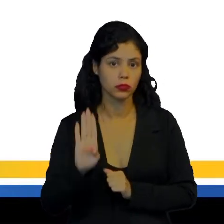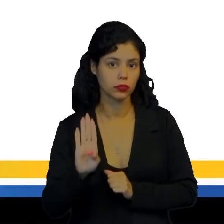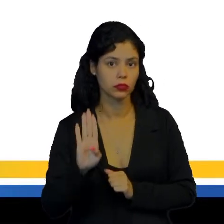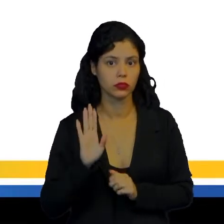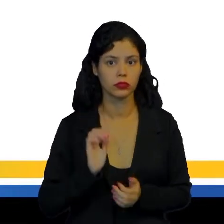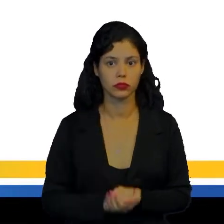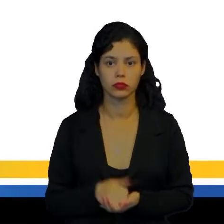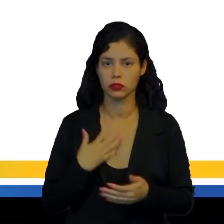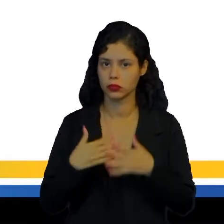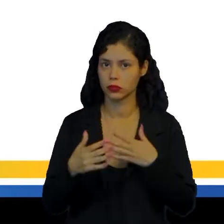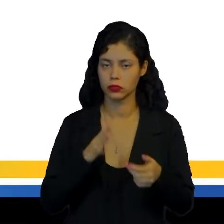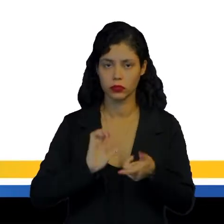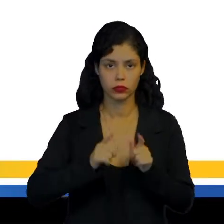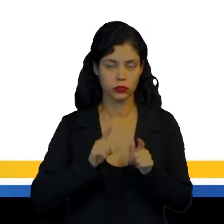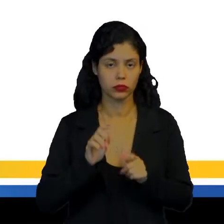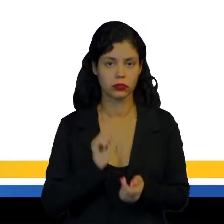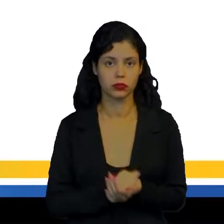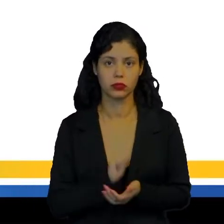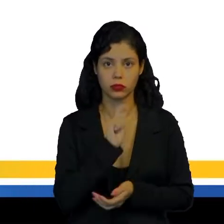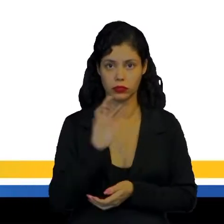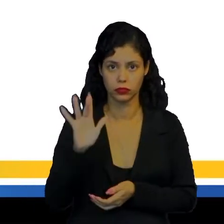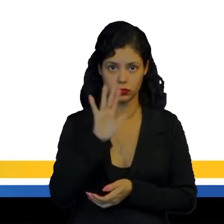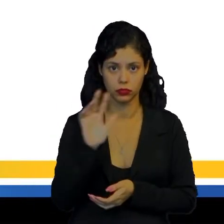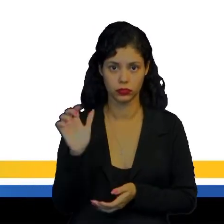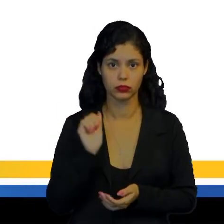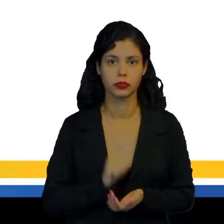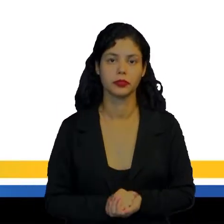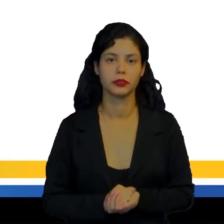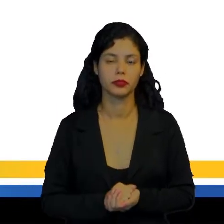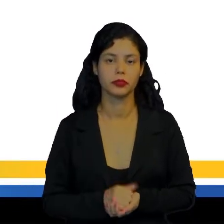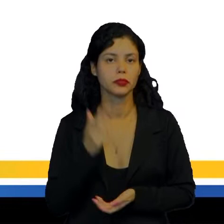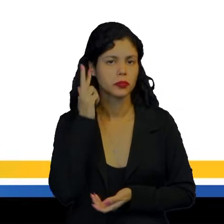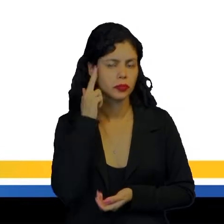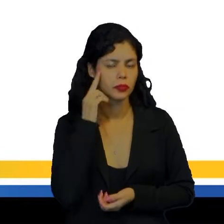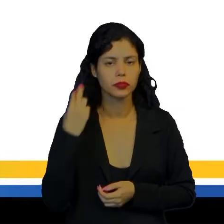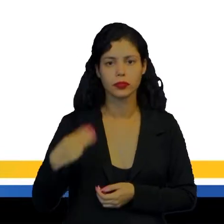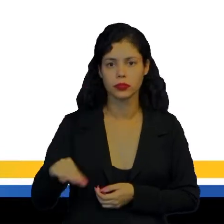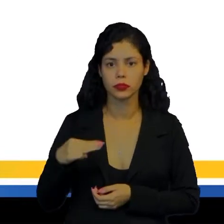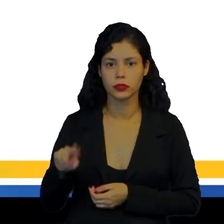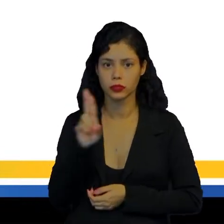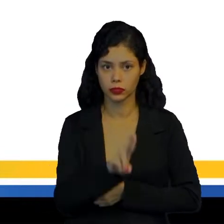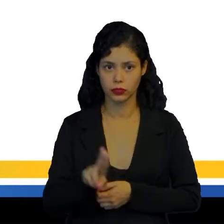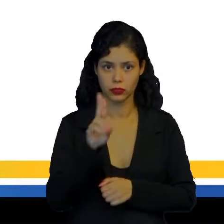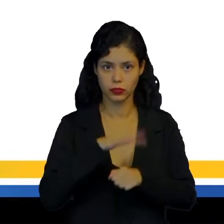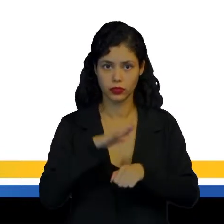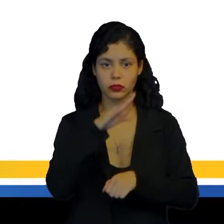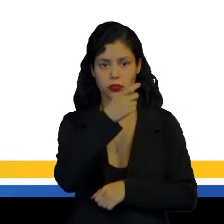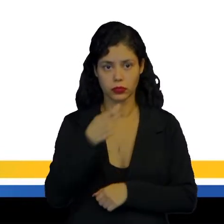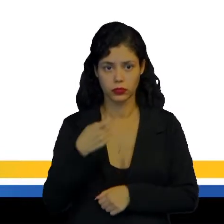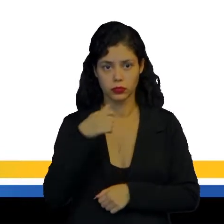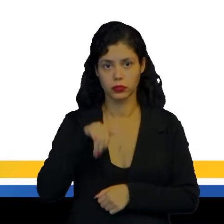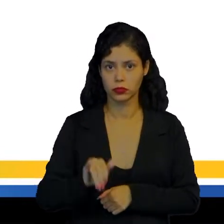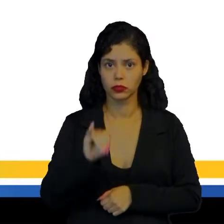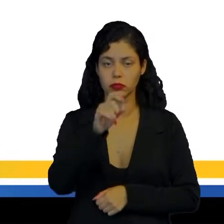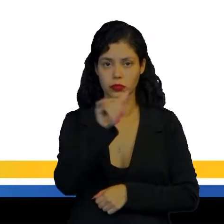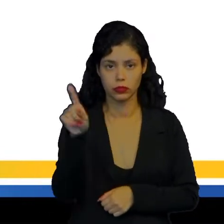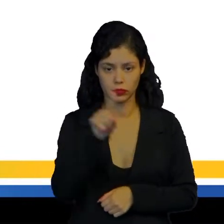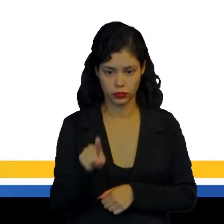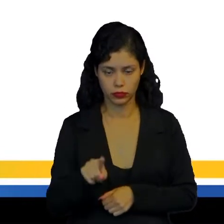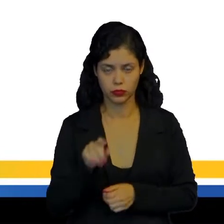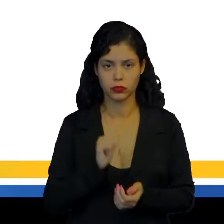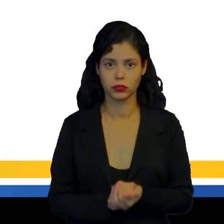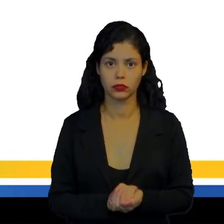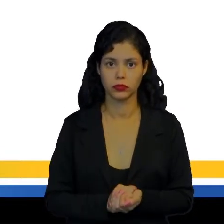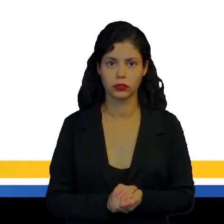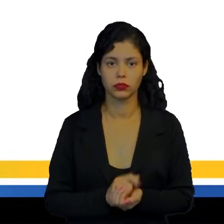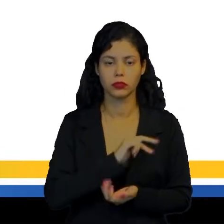B, qualquer letra do alfabeto. Mas, normalmente, a matemática só usa mais o x, y, z,